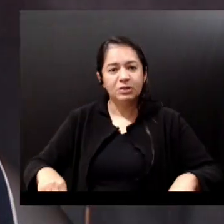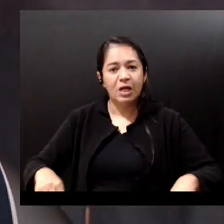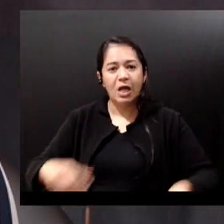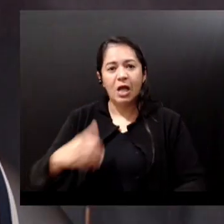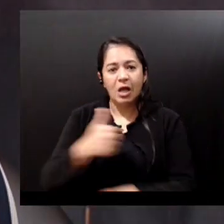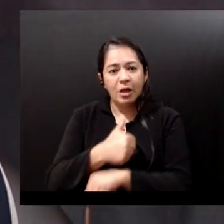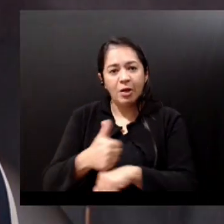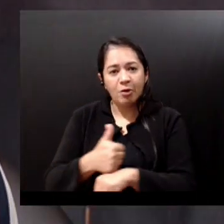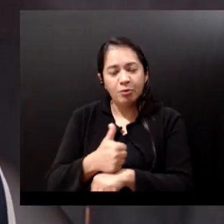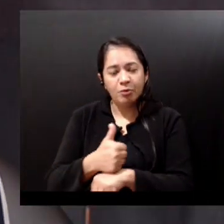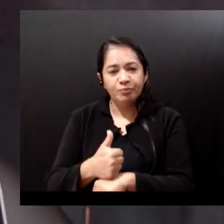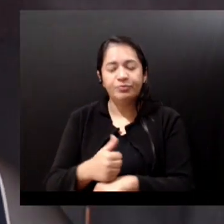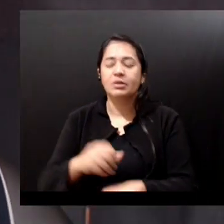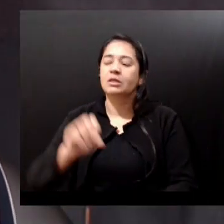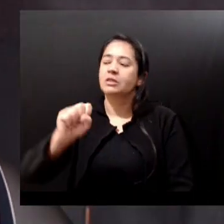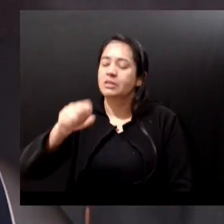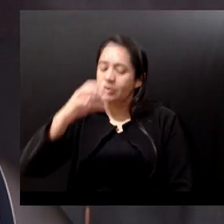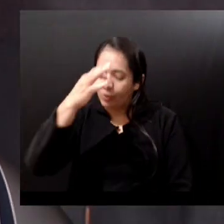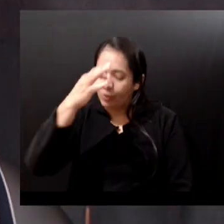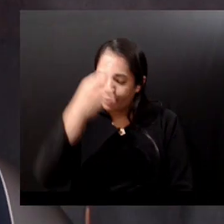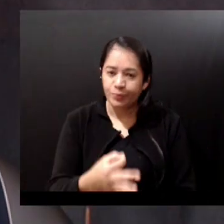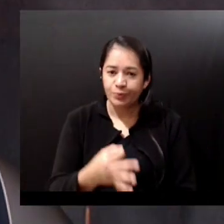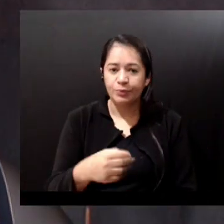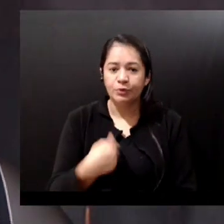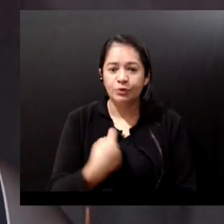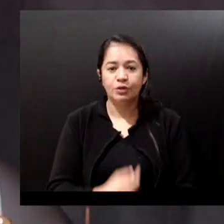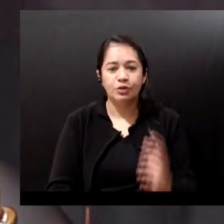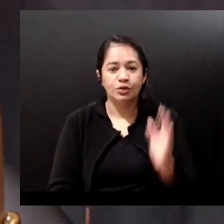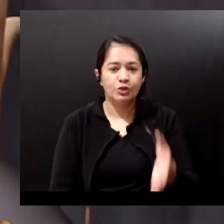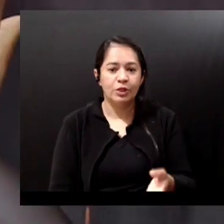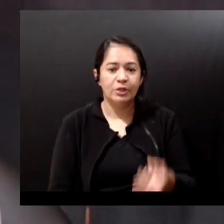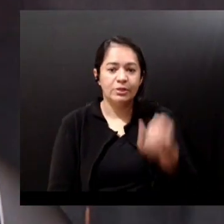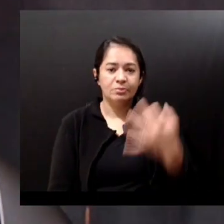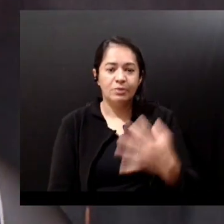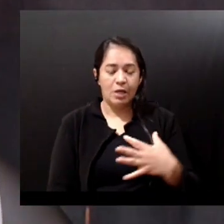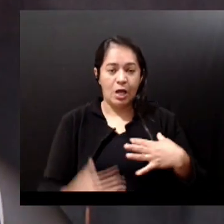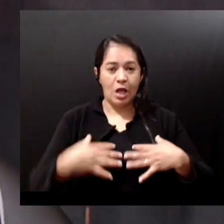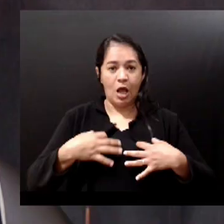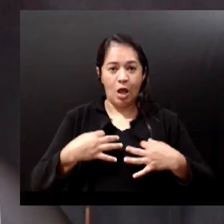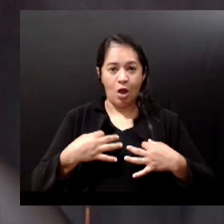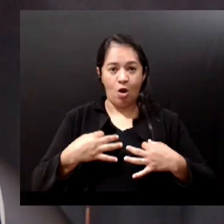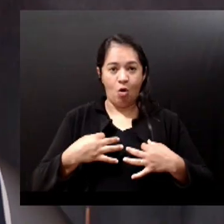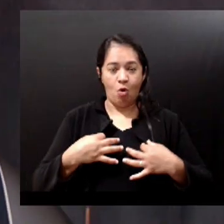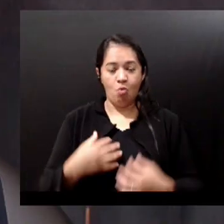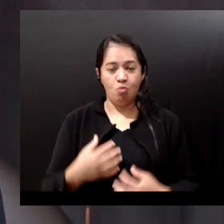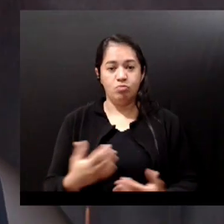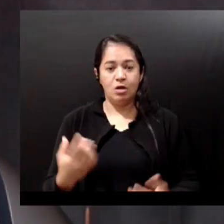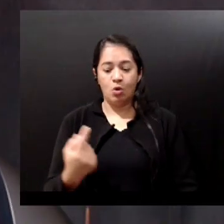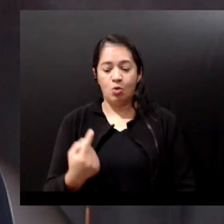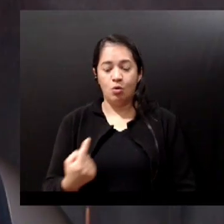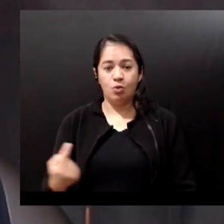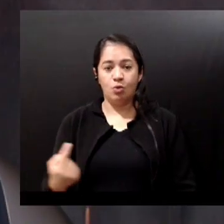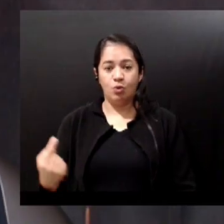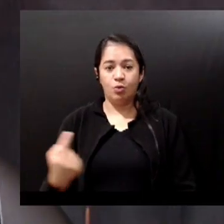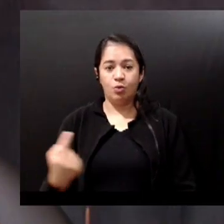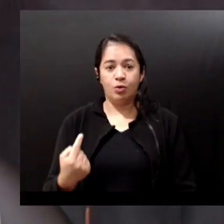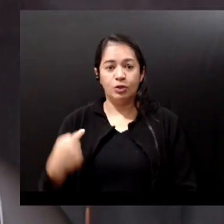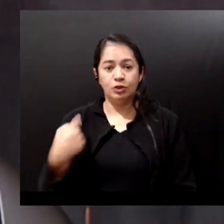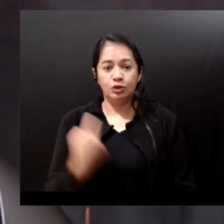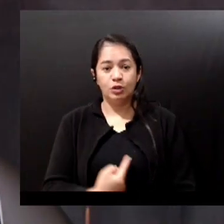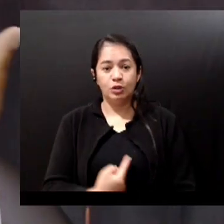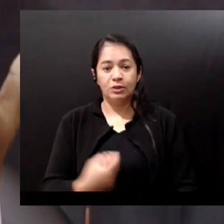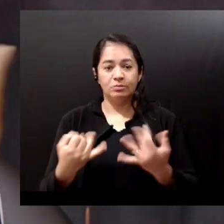gente? Tanto quanto a roupa, né? Esse isolamento, quando a gente fica aí no ambiente de trabalho